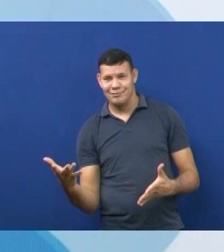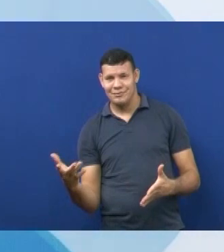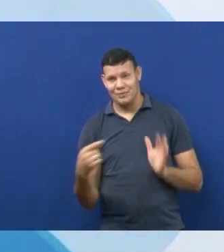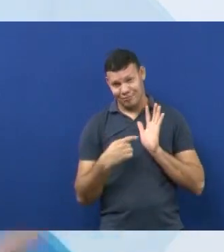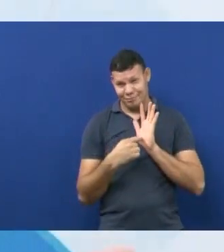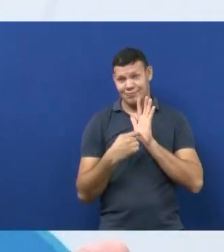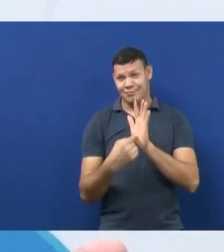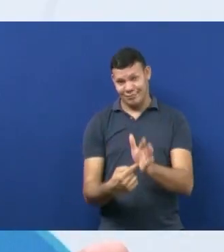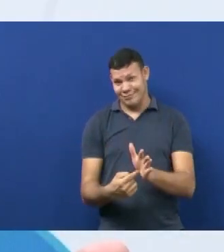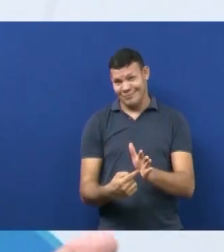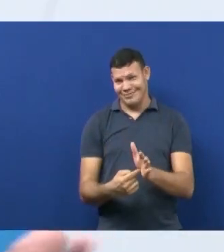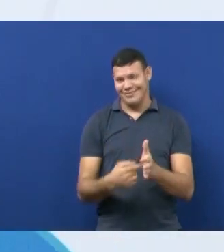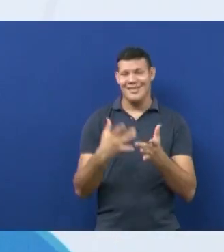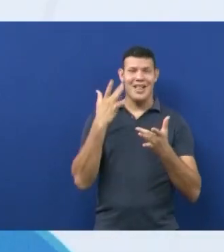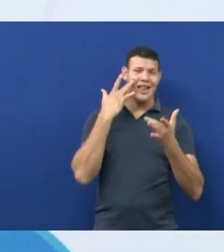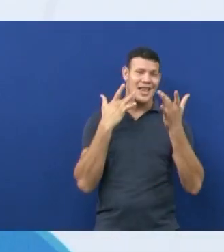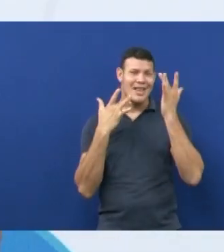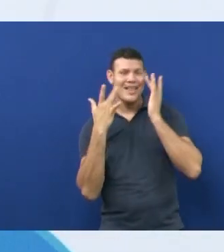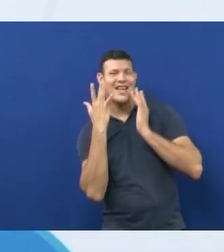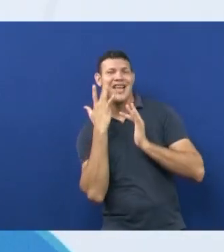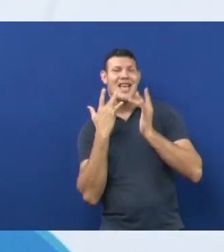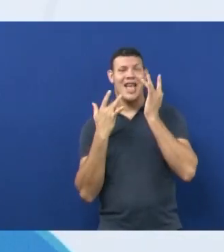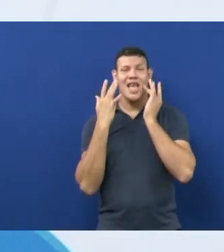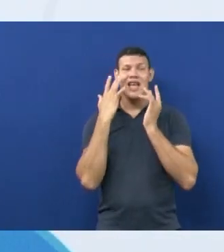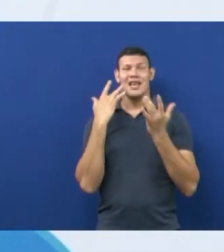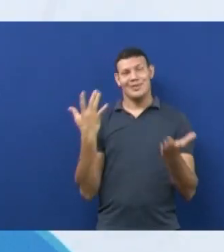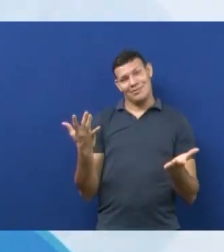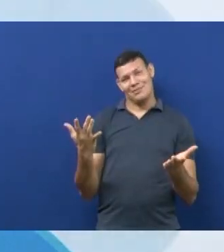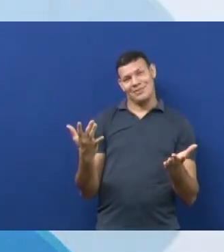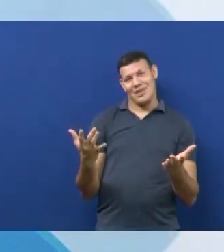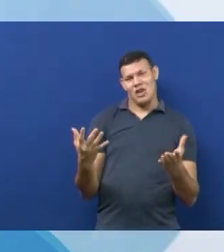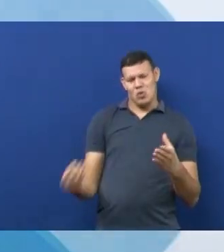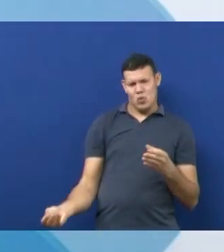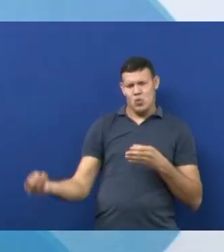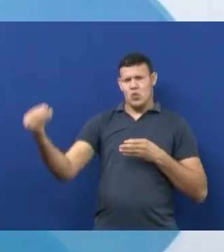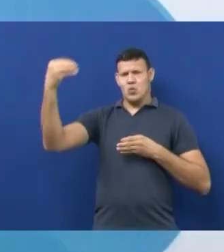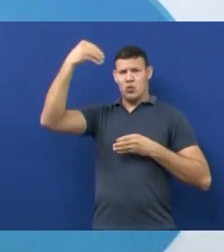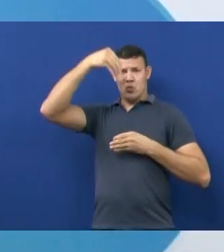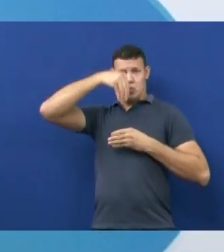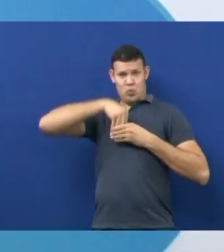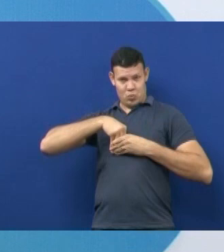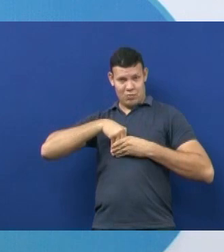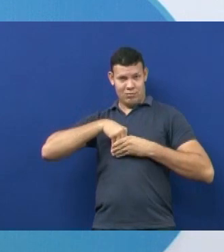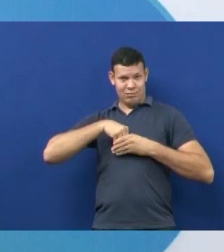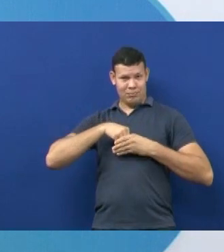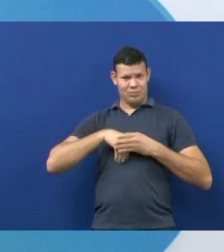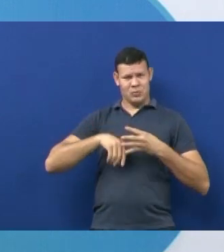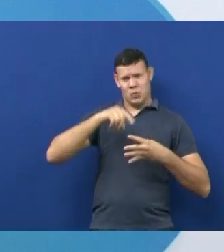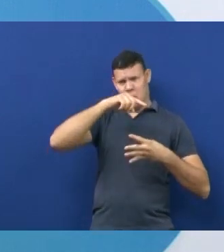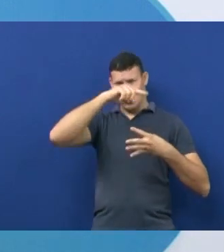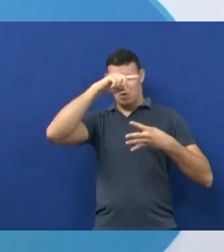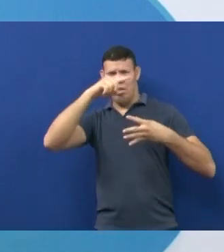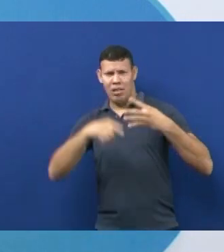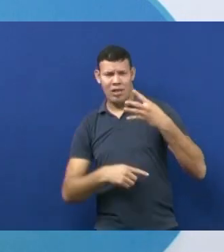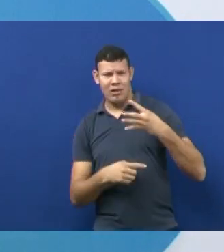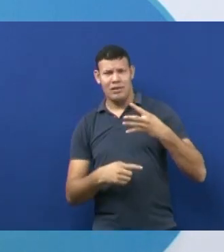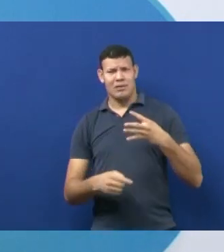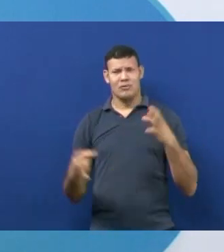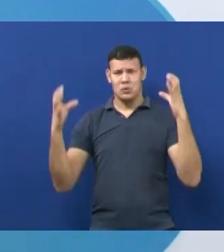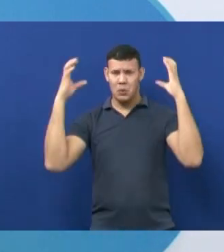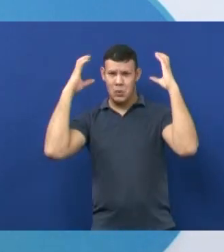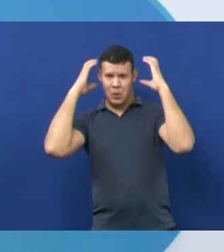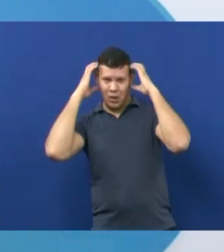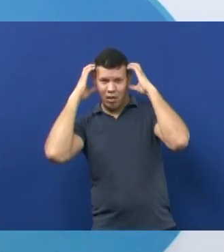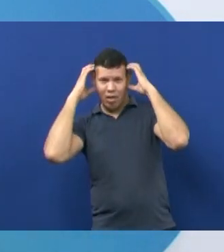jogo teatral, fazendo teatro e a partir disso é só incorporar esses outros elementos. Você pode incorporar a